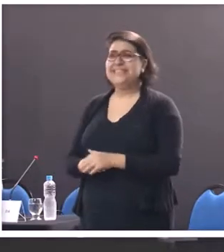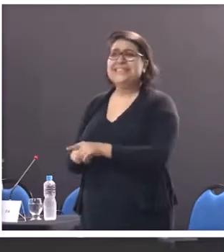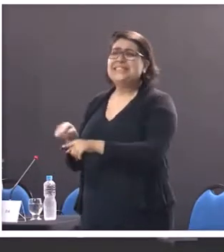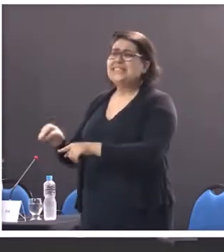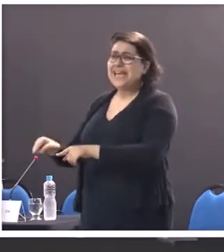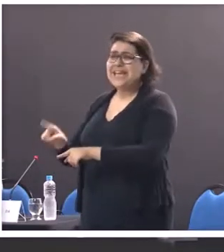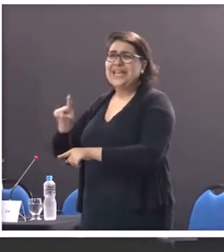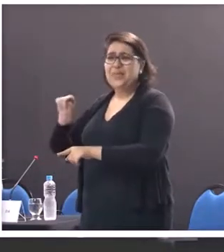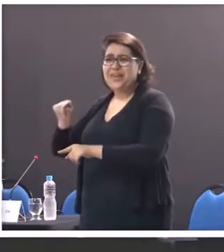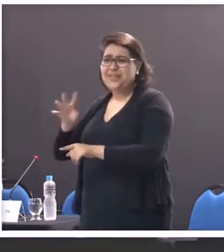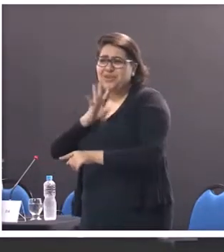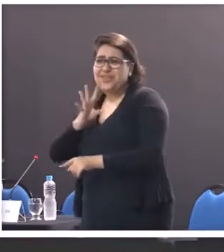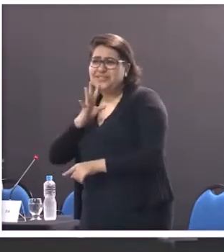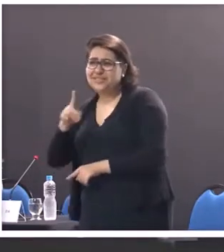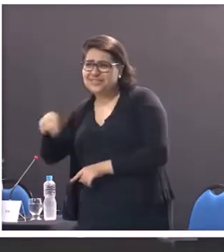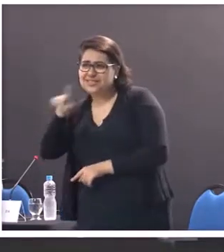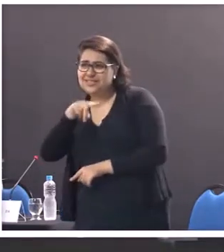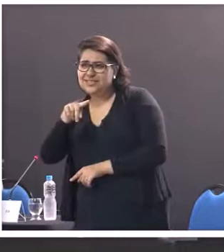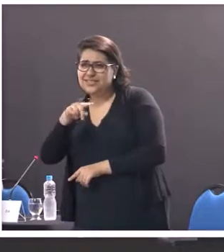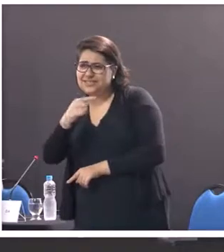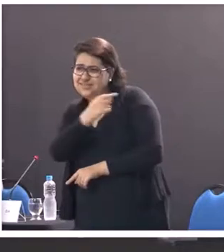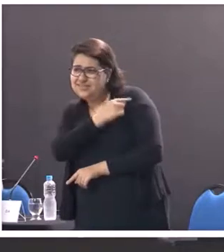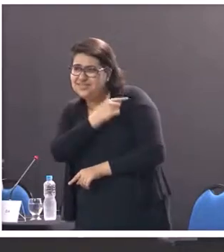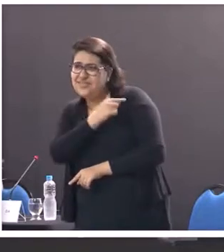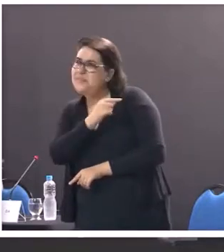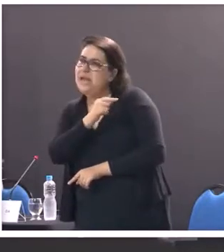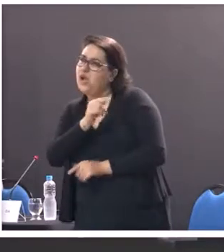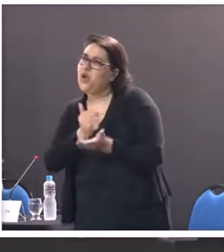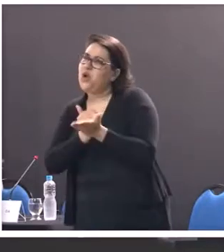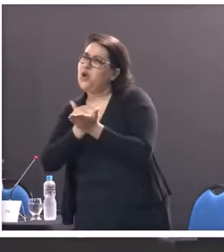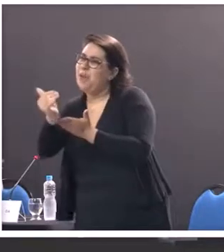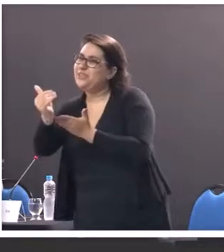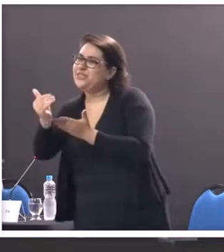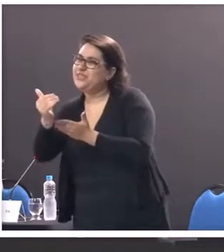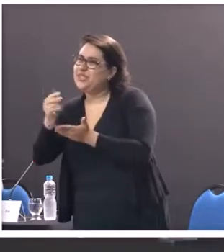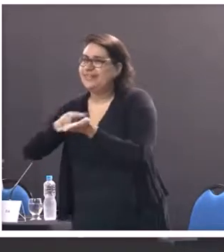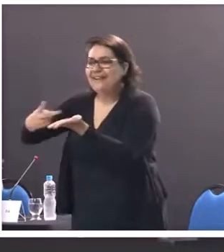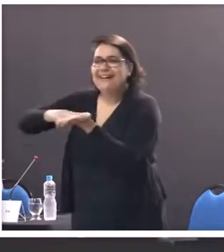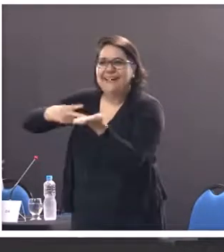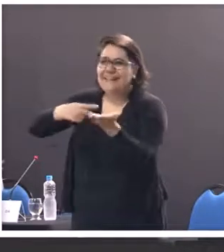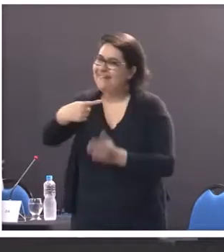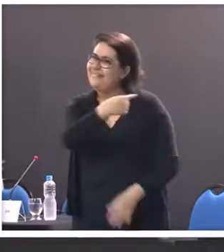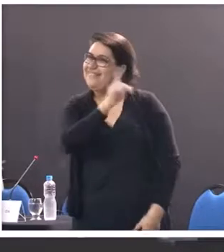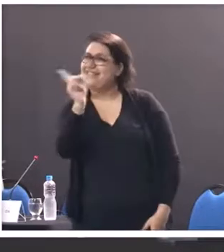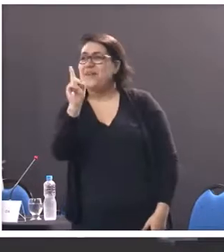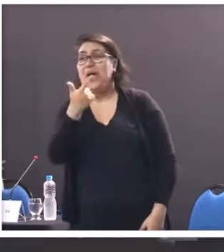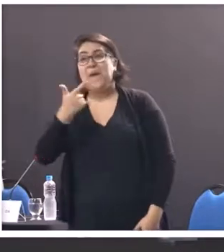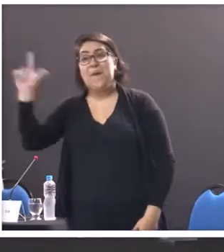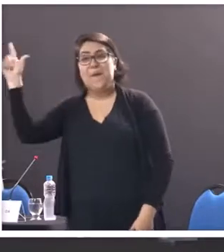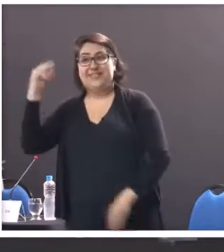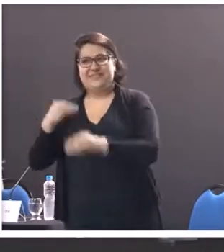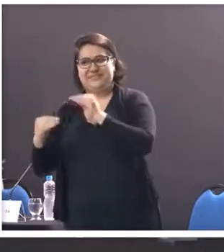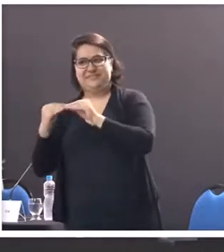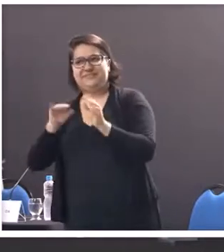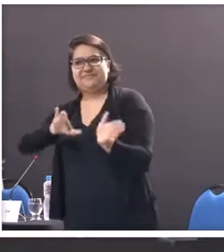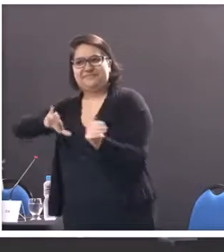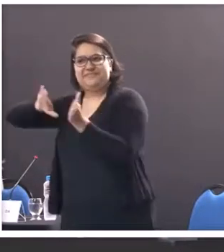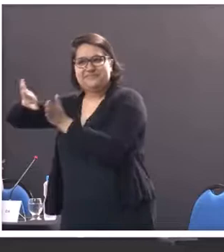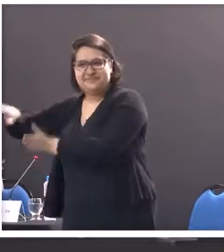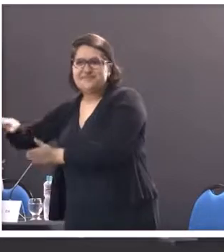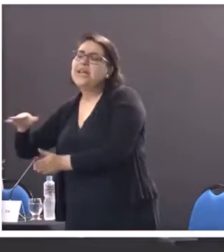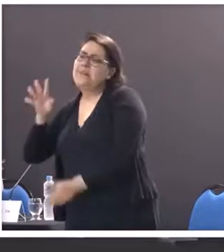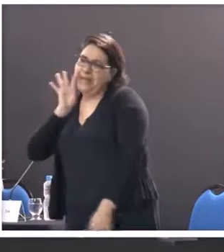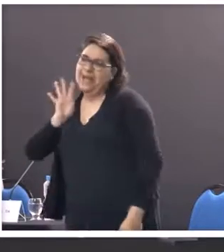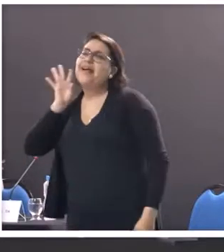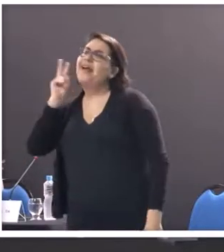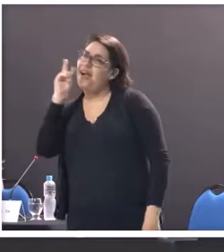Essa Torre de Babel, não sei se vocês conhecem, mas não foi essa que iniciou a profissão de tradução. Essa é uma outra Torre de Babel. Vale muito a